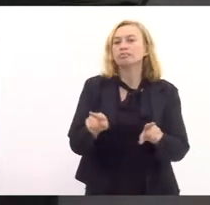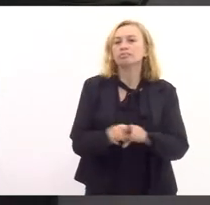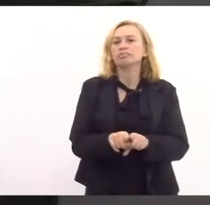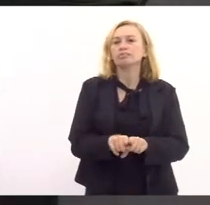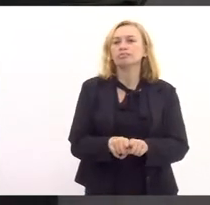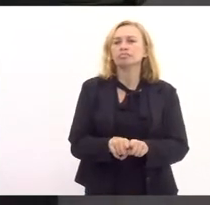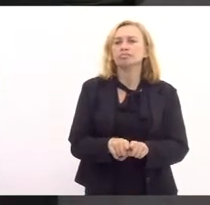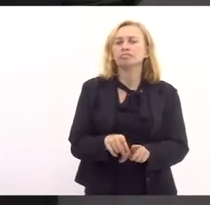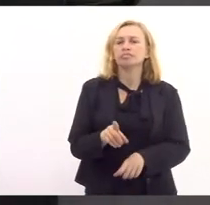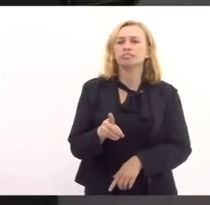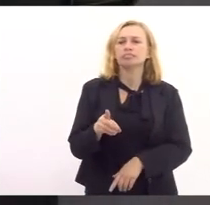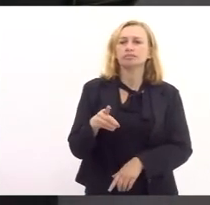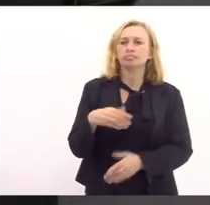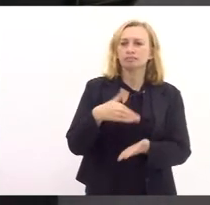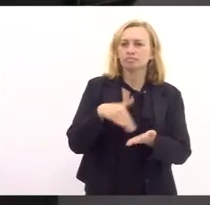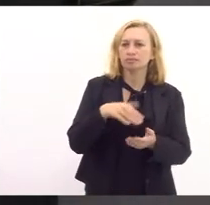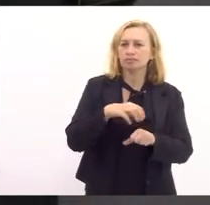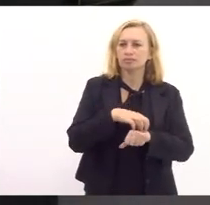transporte.